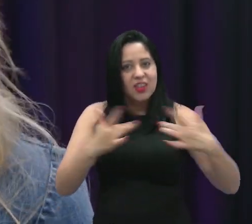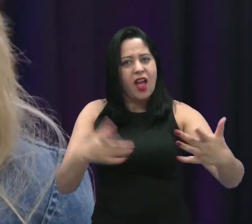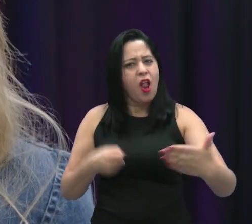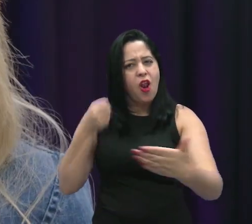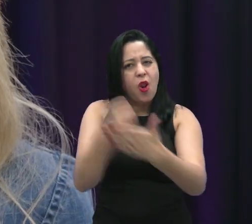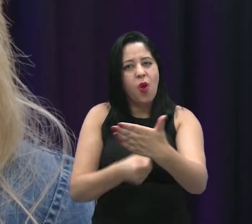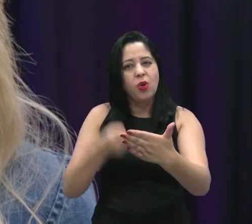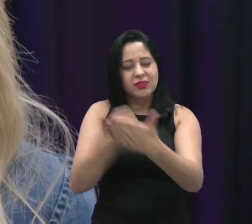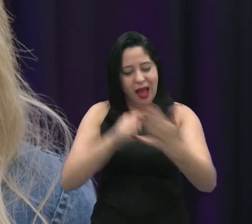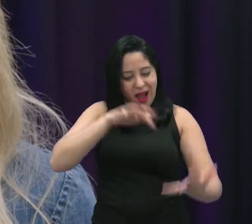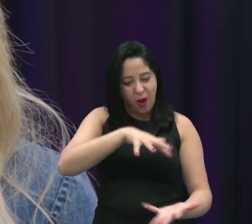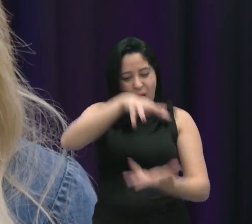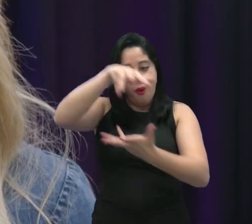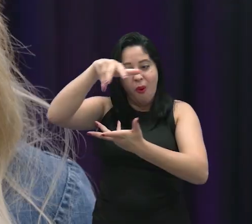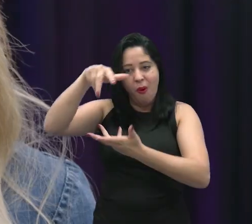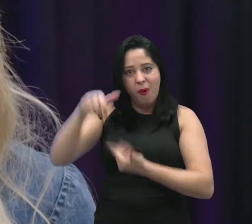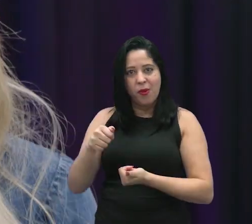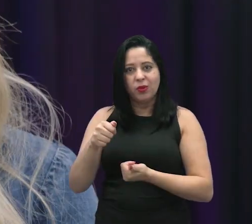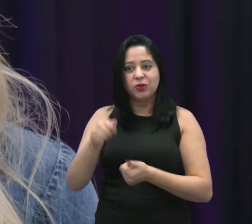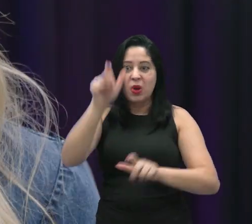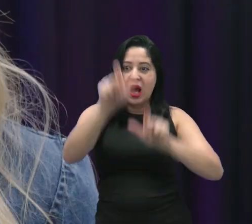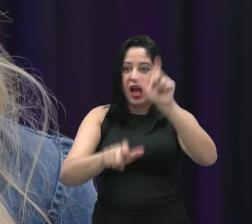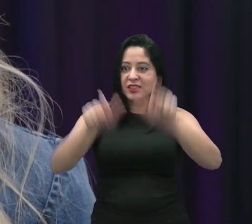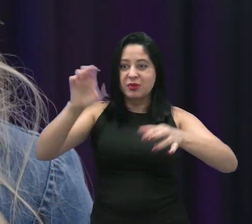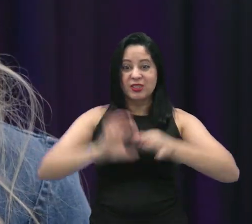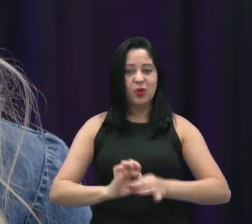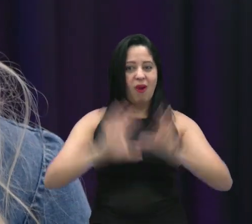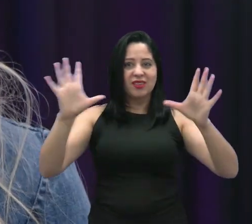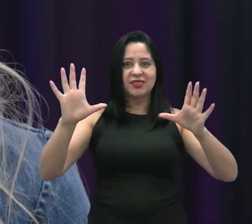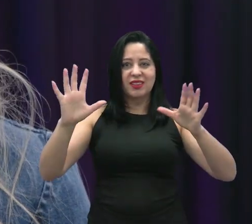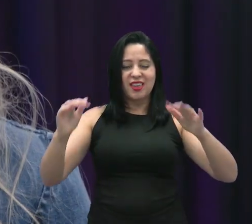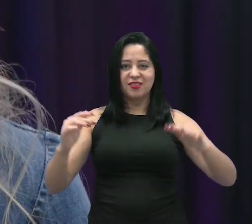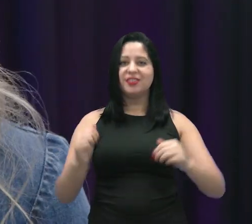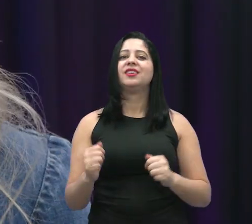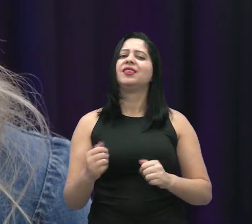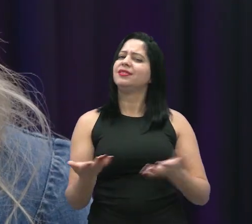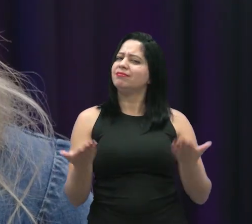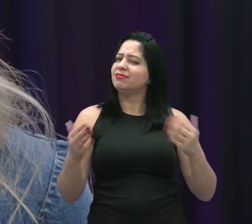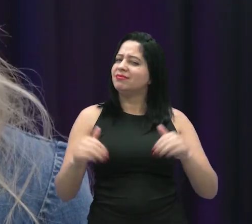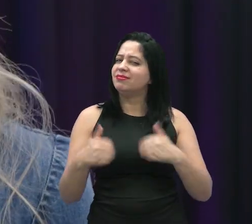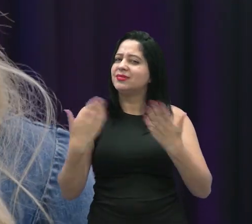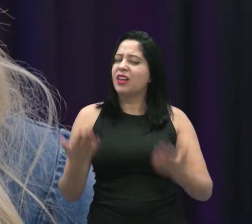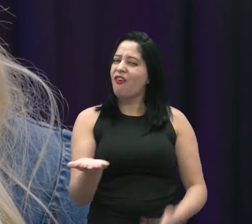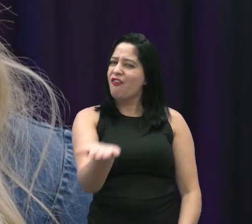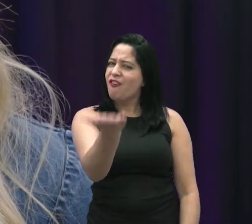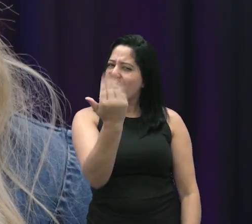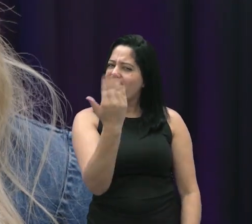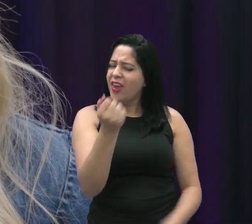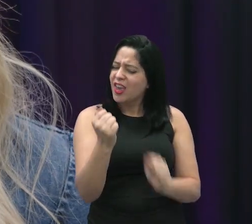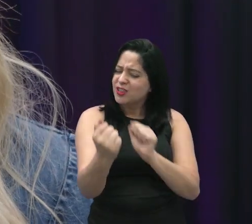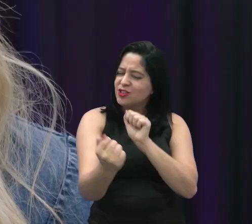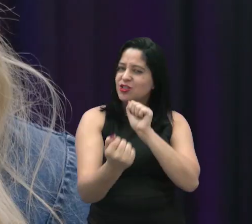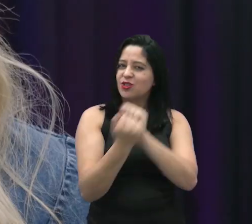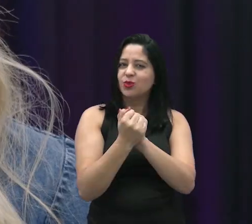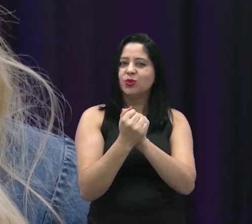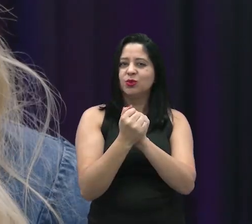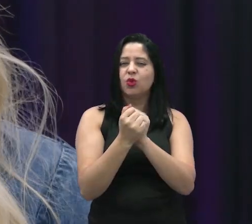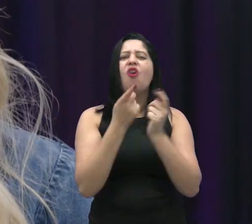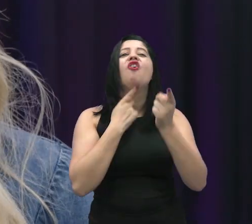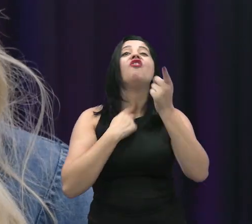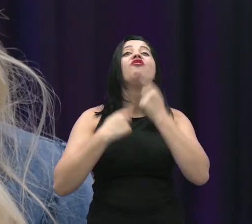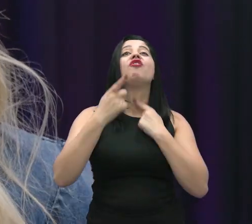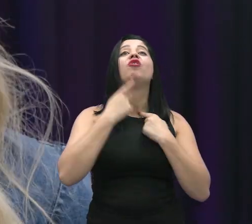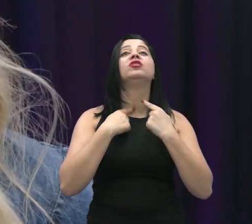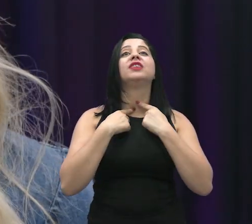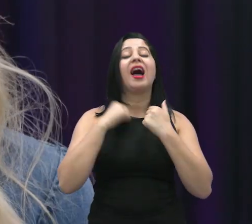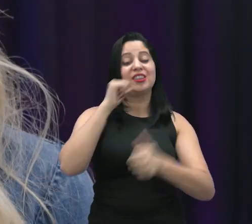solidários e a lutar por um mundo onde todos tenham espaço e lugar. Então vamos juntos transformar esse desejo em